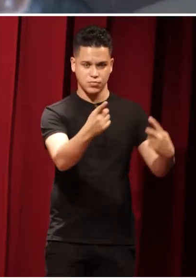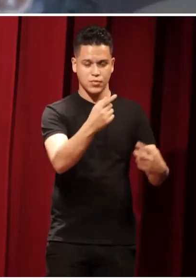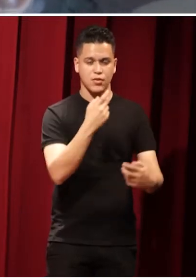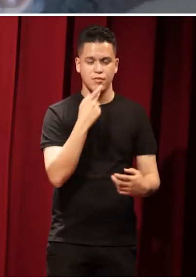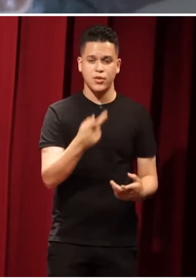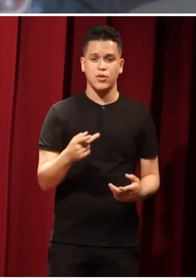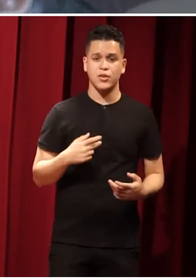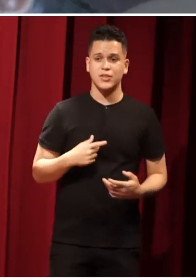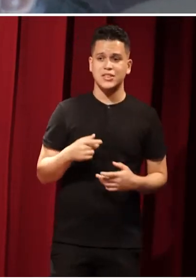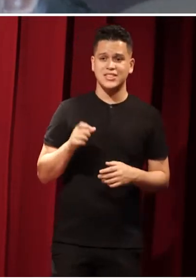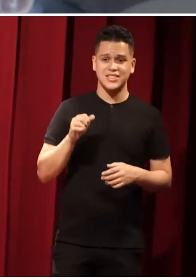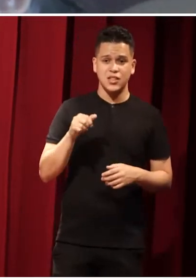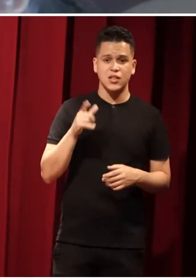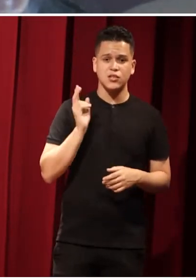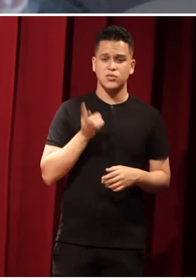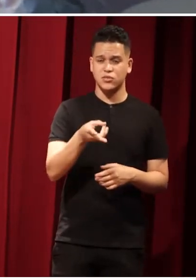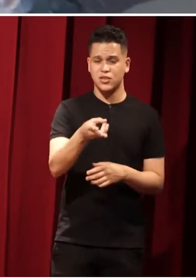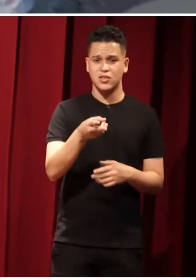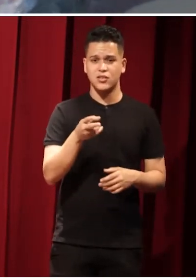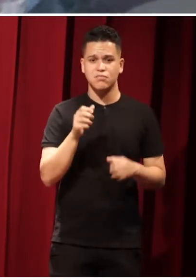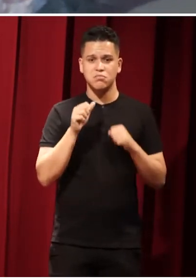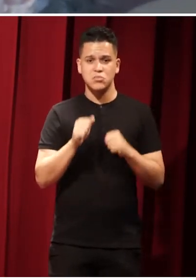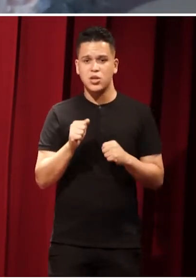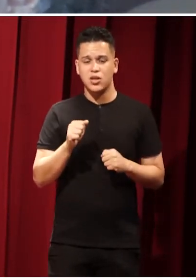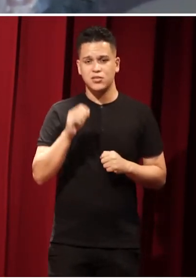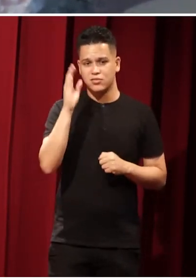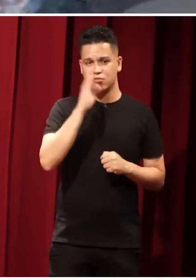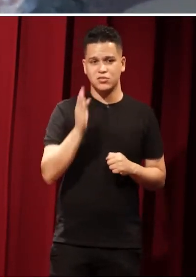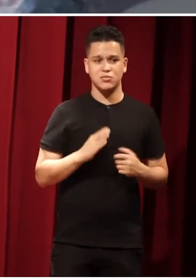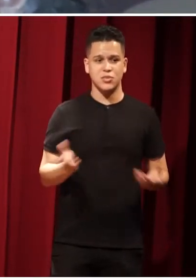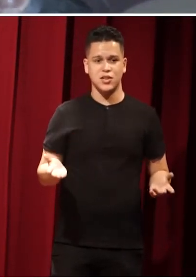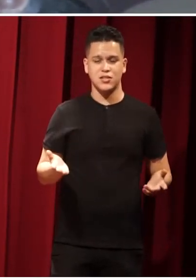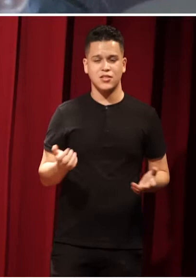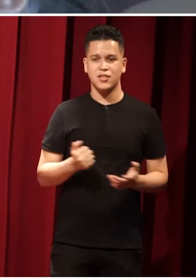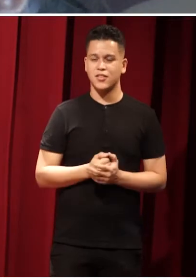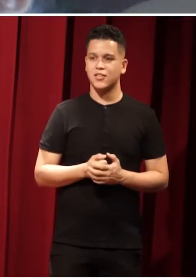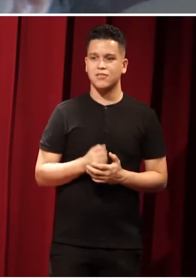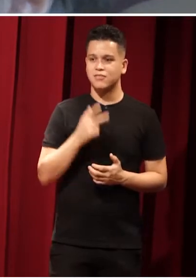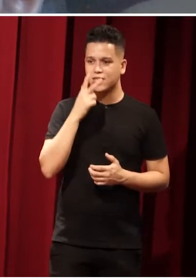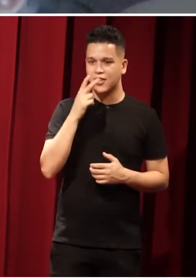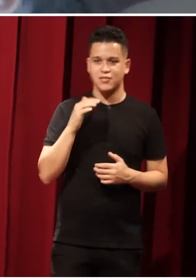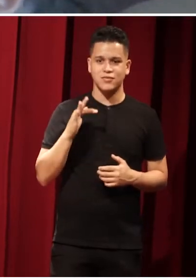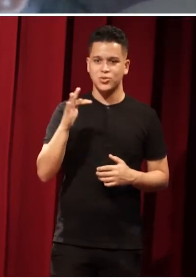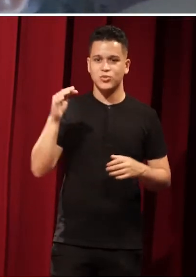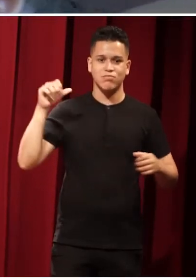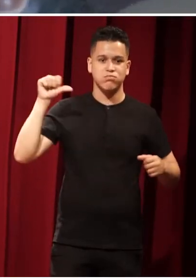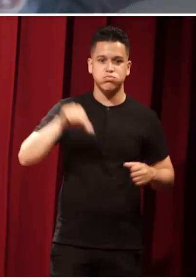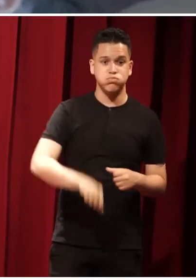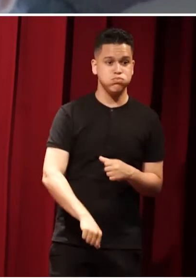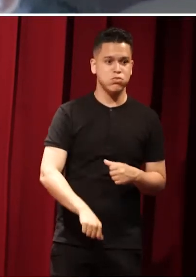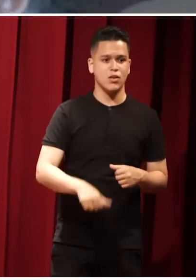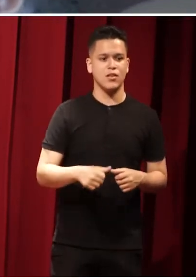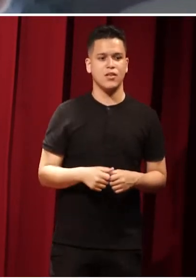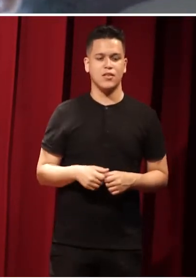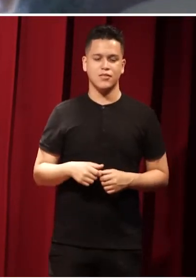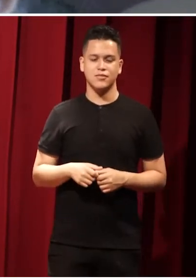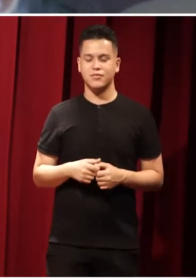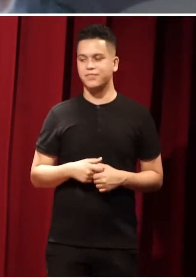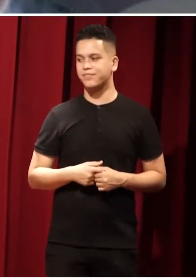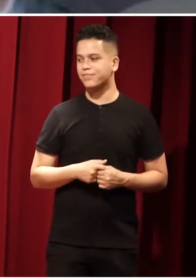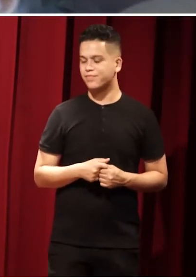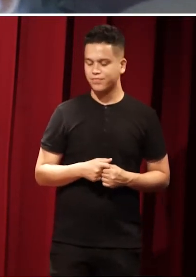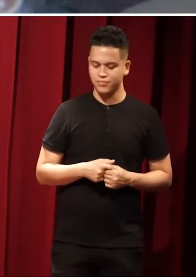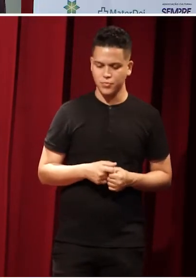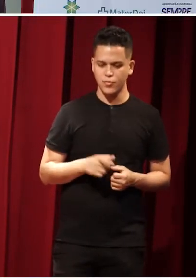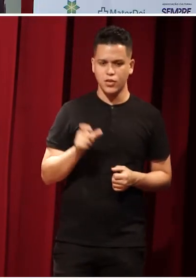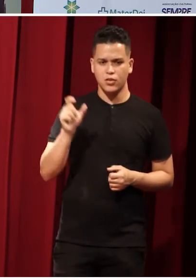isolados, o Brasil pode estar à beira de uma catástrofe. Assim. Mas você vai fazer isso? Isso é uma pergunta ou um comentário? Assim, é